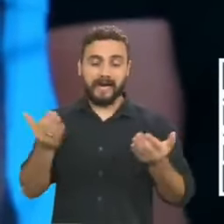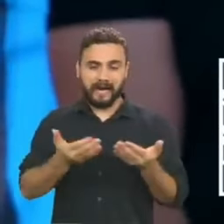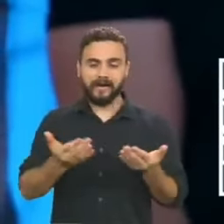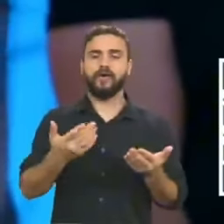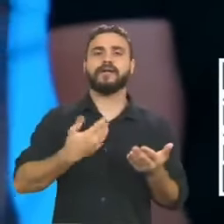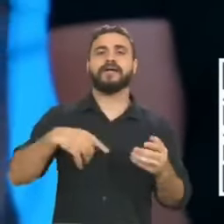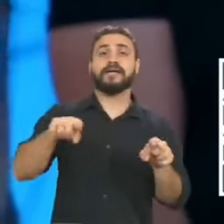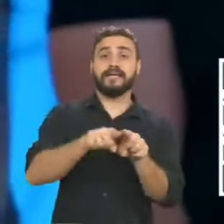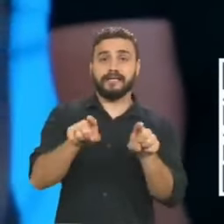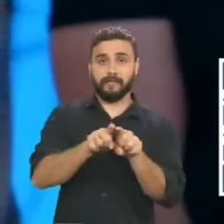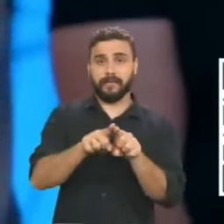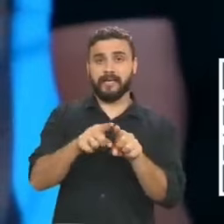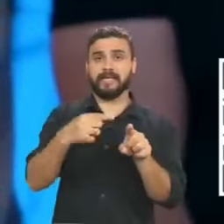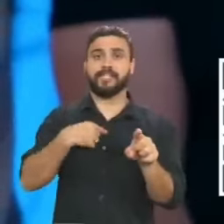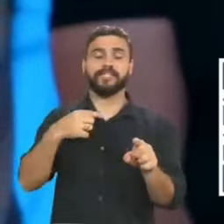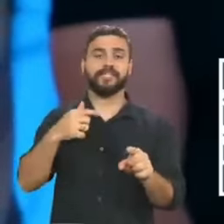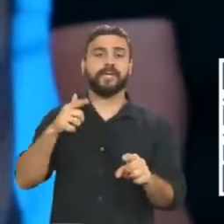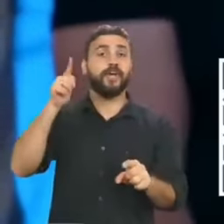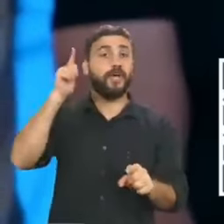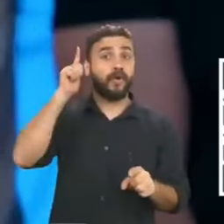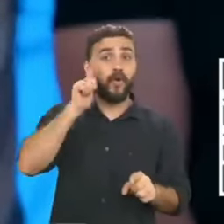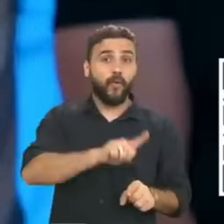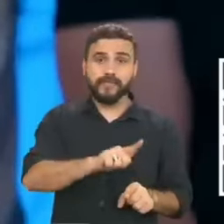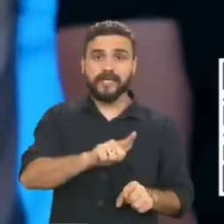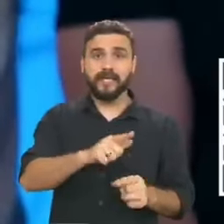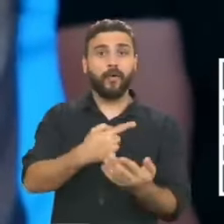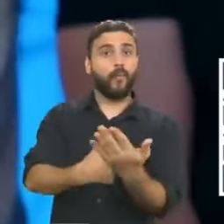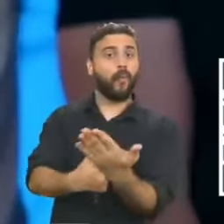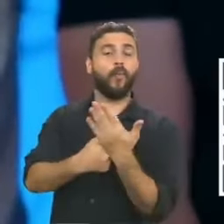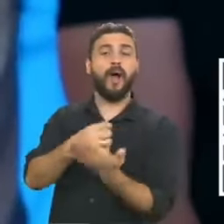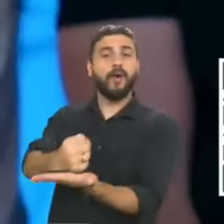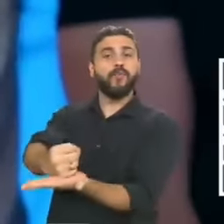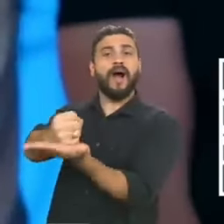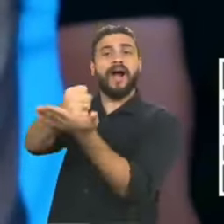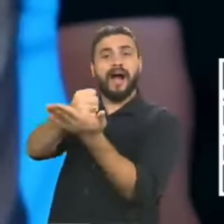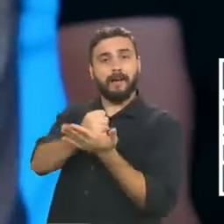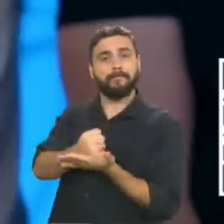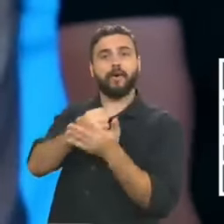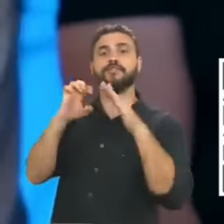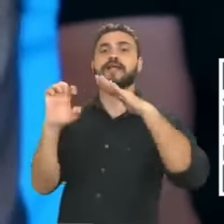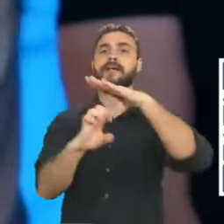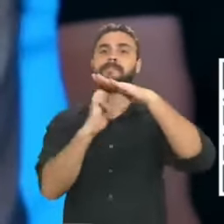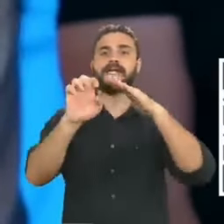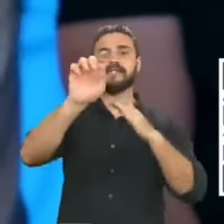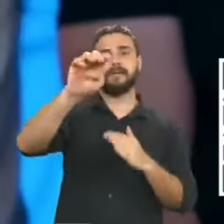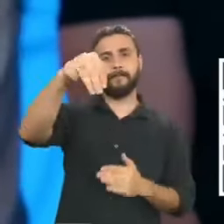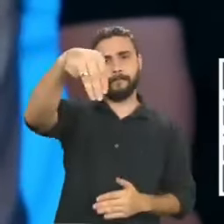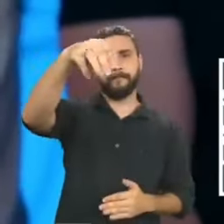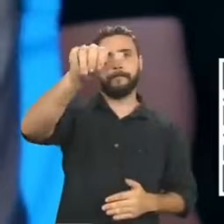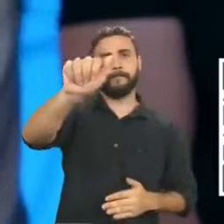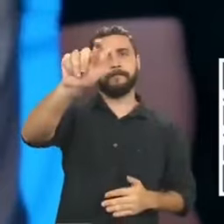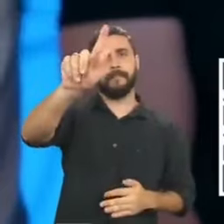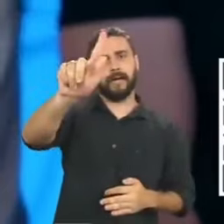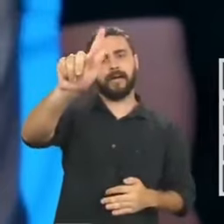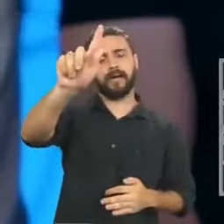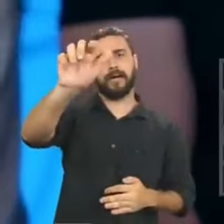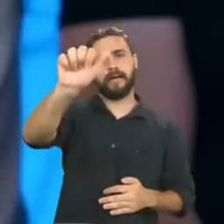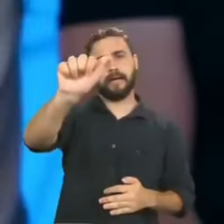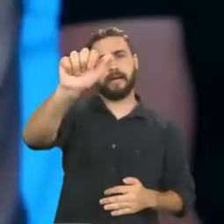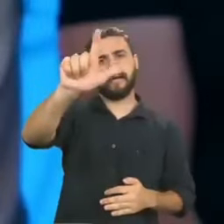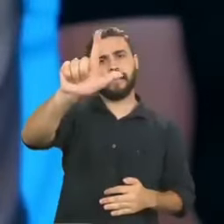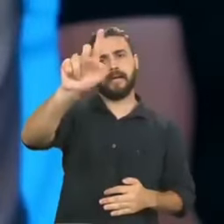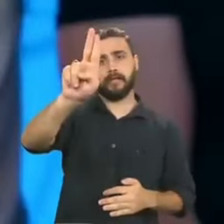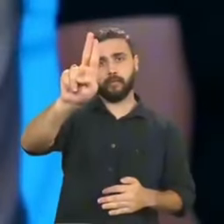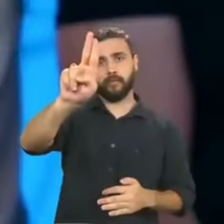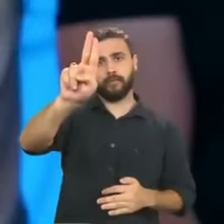num edital do Magalu, que foi algo muito importante mesmo para nós, e isso que vocês estavam falando sobre a